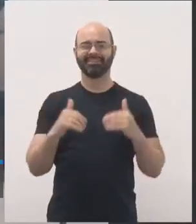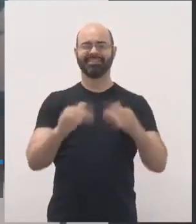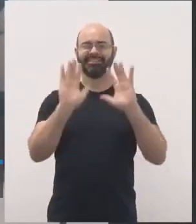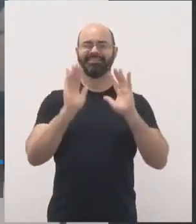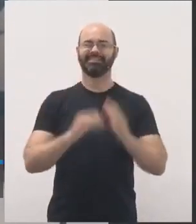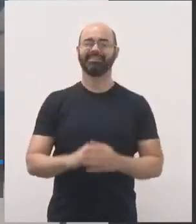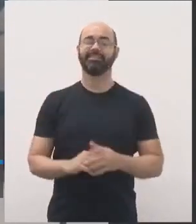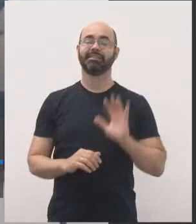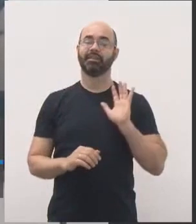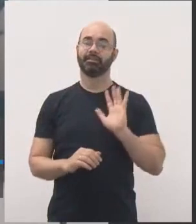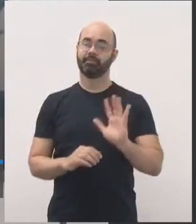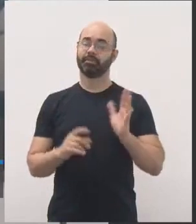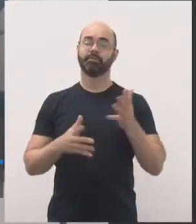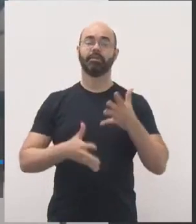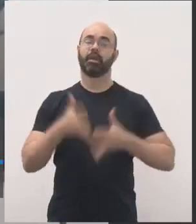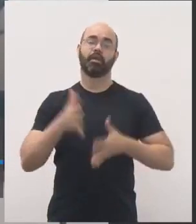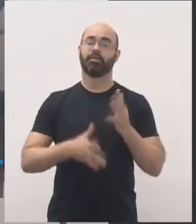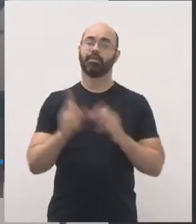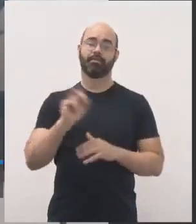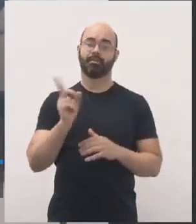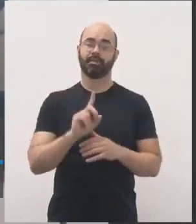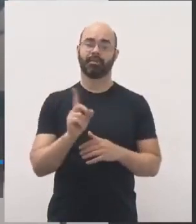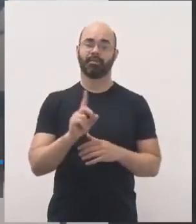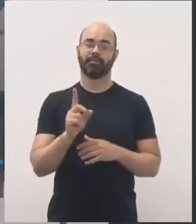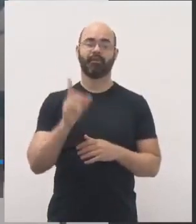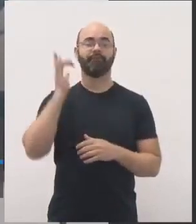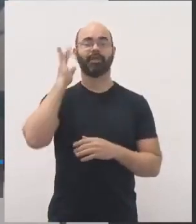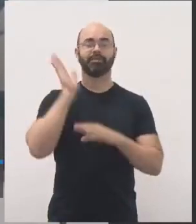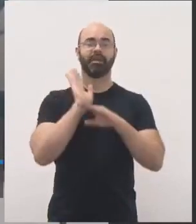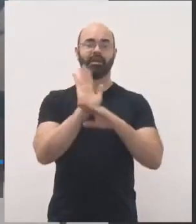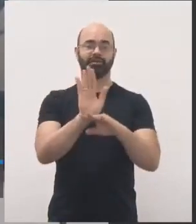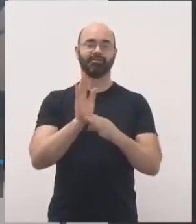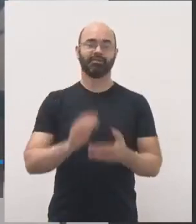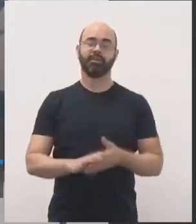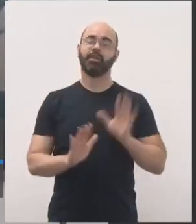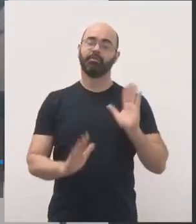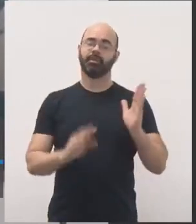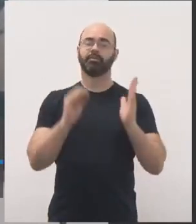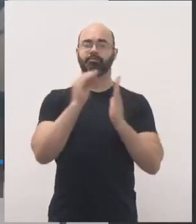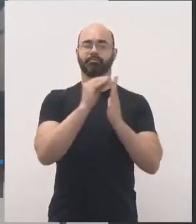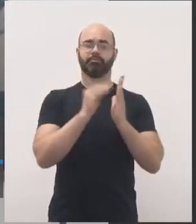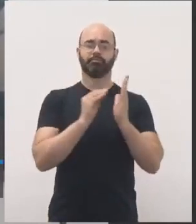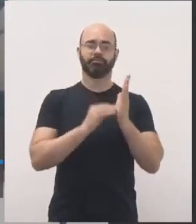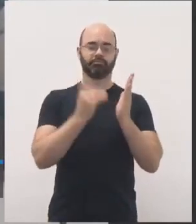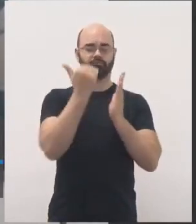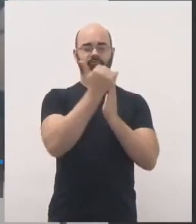questão aqui não é atrapalhar, é facilitar. Mas a gente tem um cronograma e